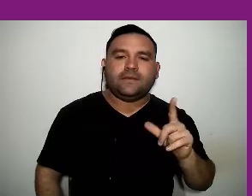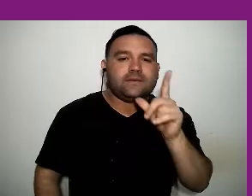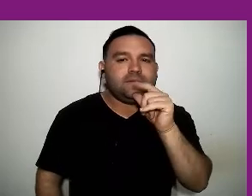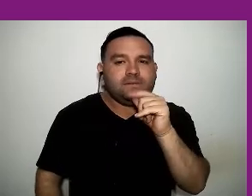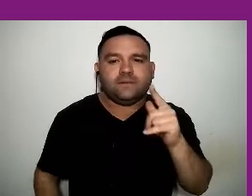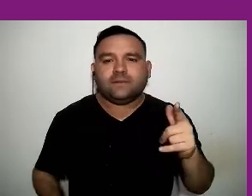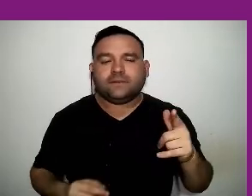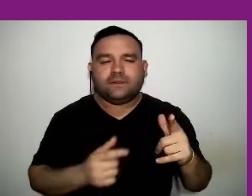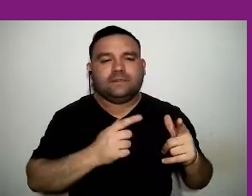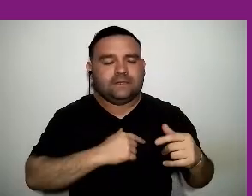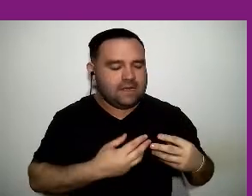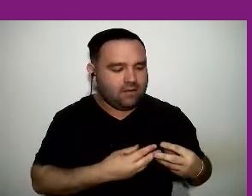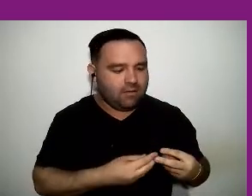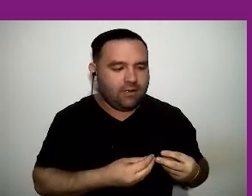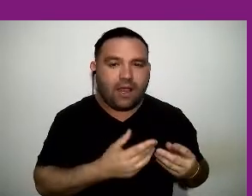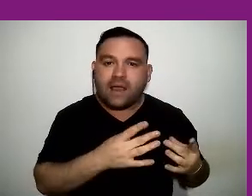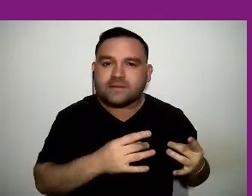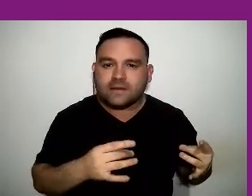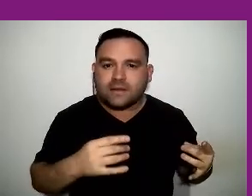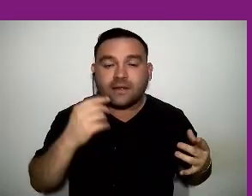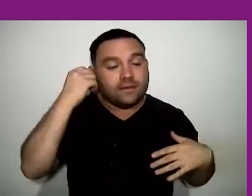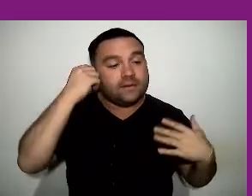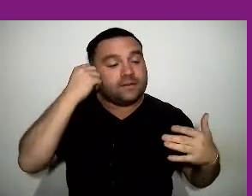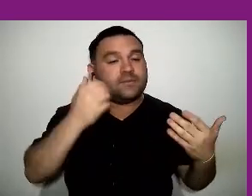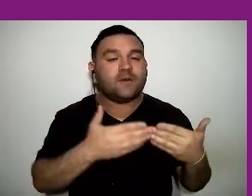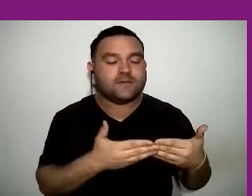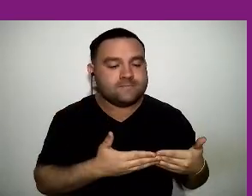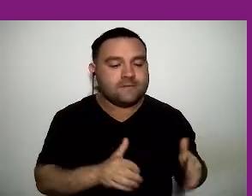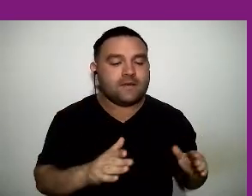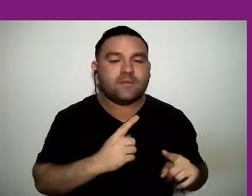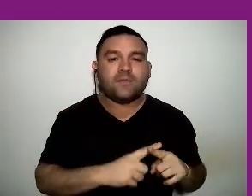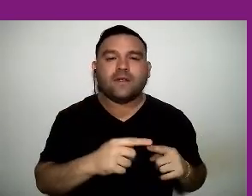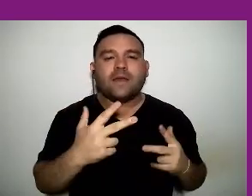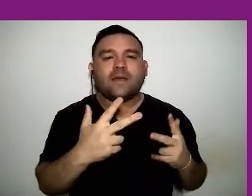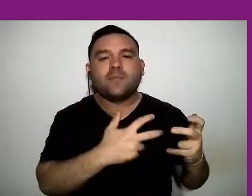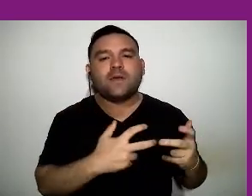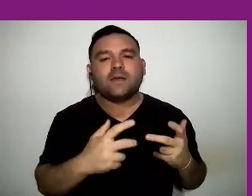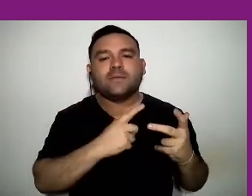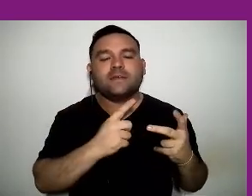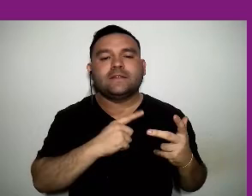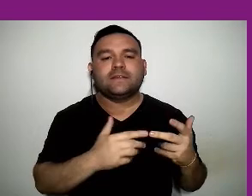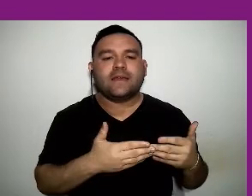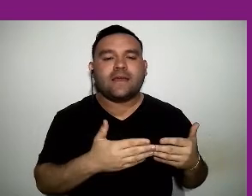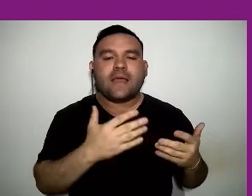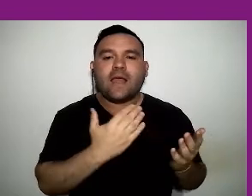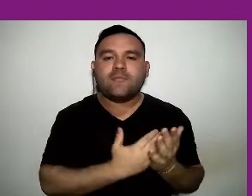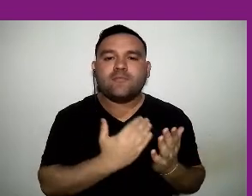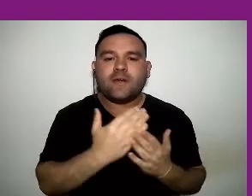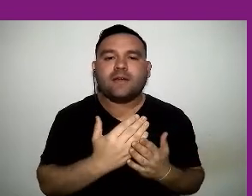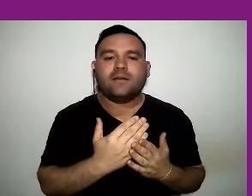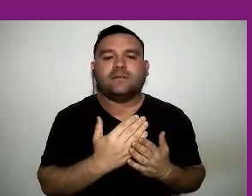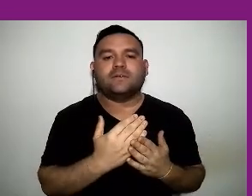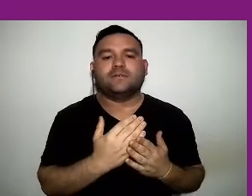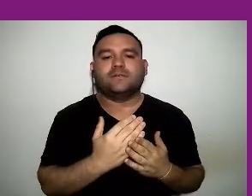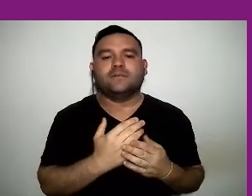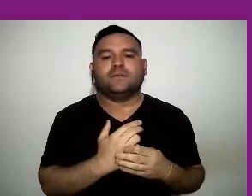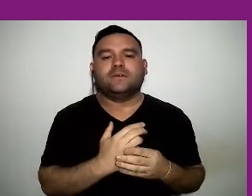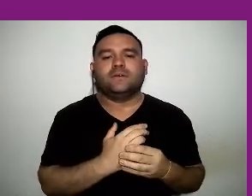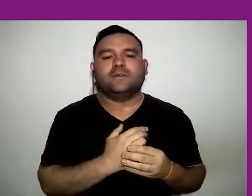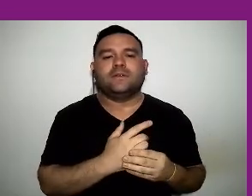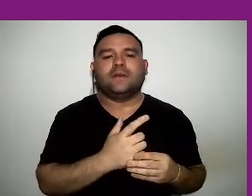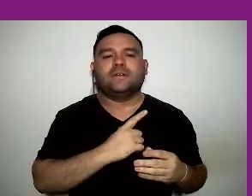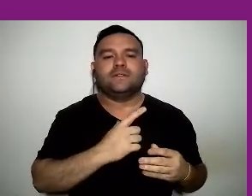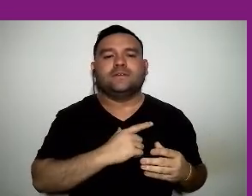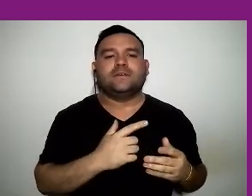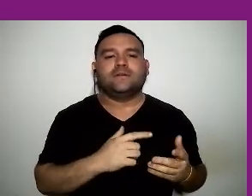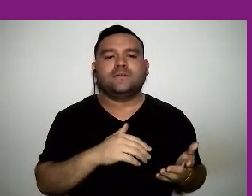infiltrada com o interstício, ela acabou se abrindo, e que a gente vê um pouquinho de hiperdistensão aqui nessa